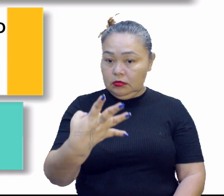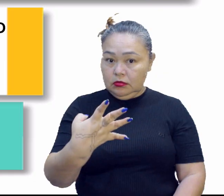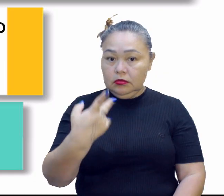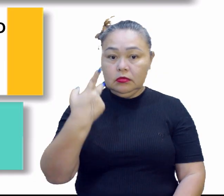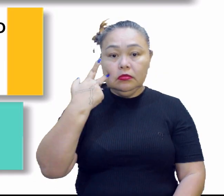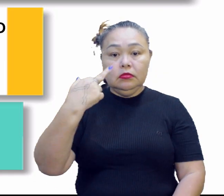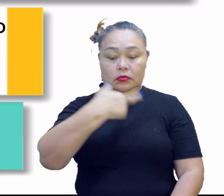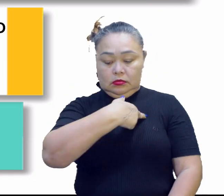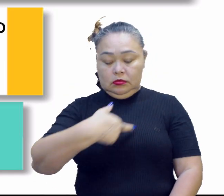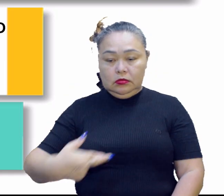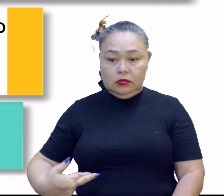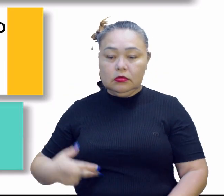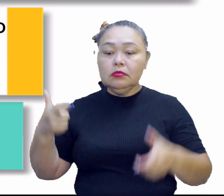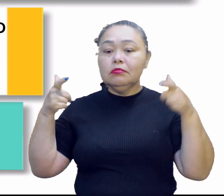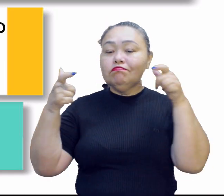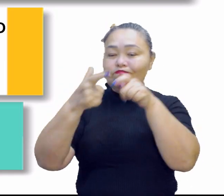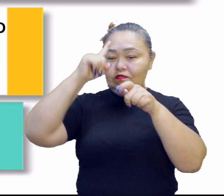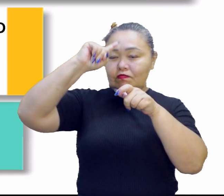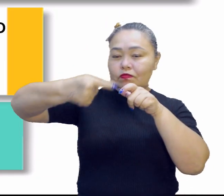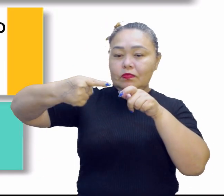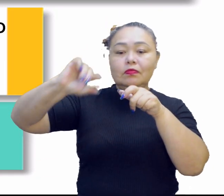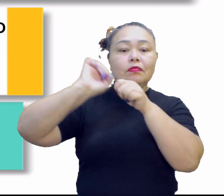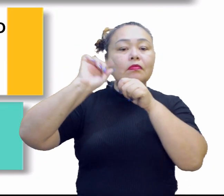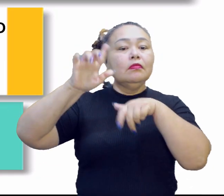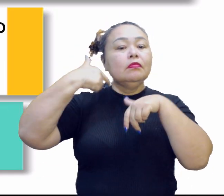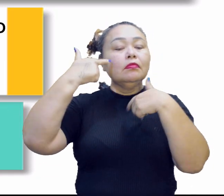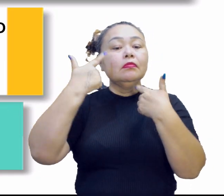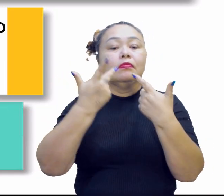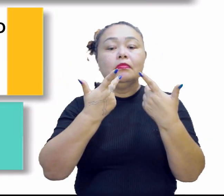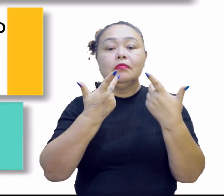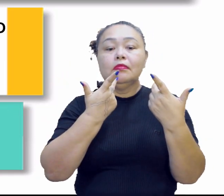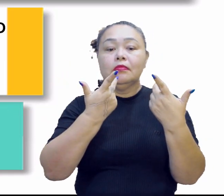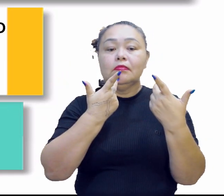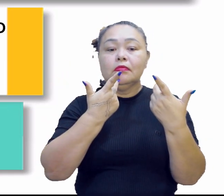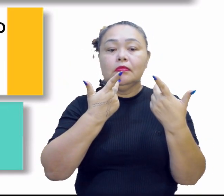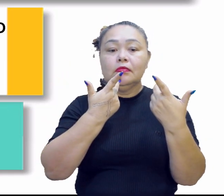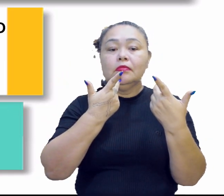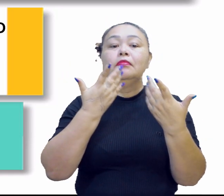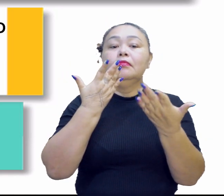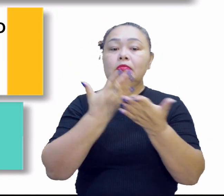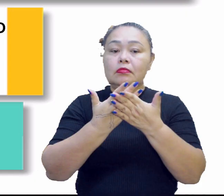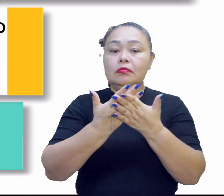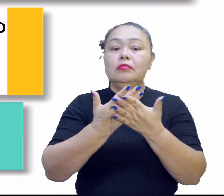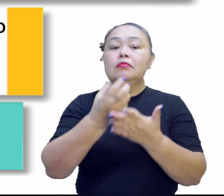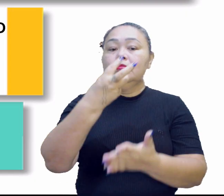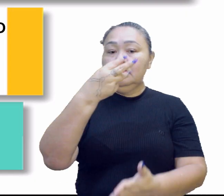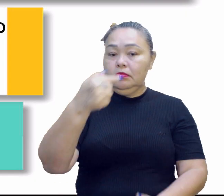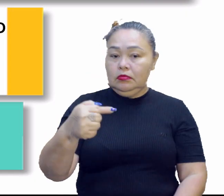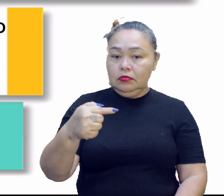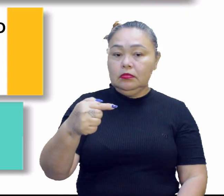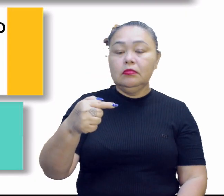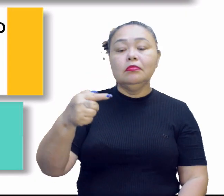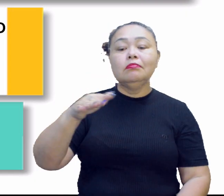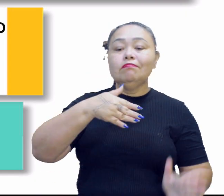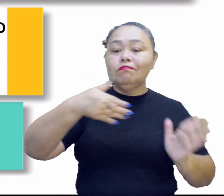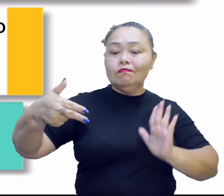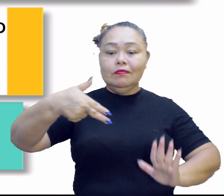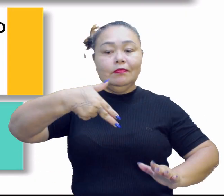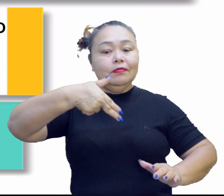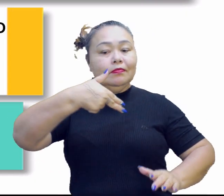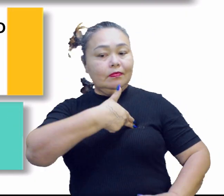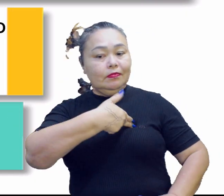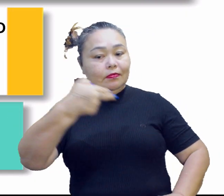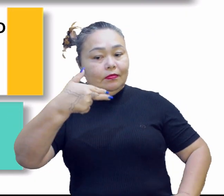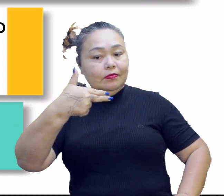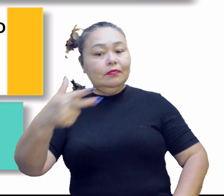sobre República Oligárquica. Nós vamos falar sobre a aula 37, sobre a Era